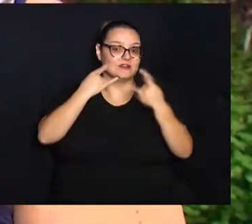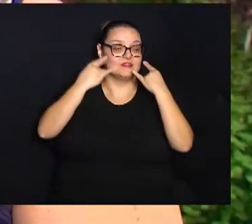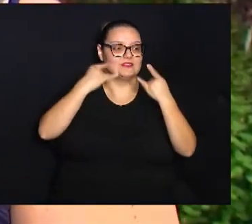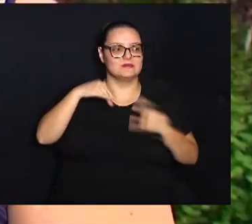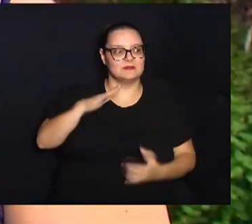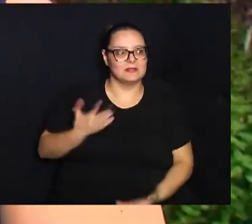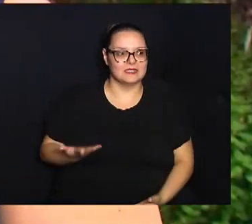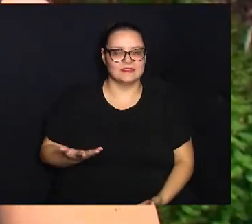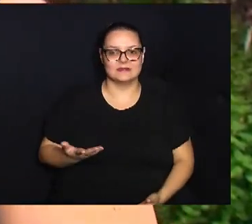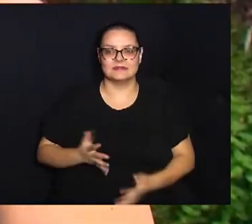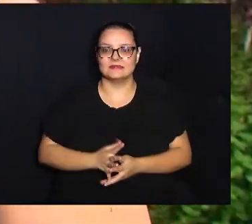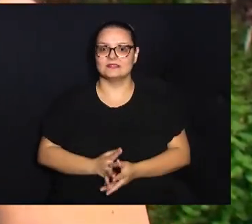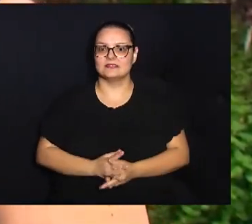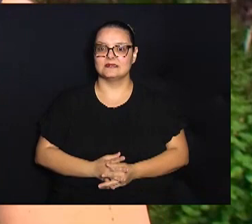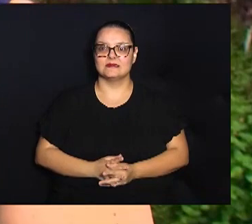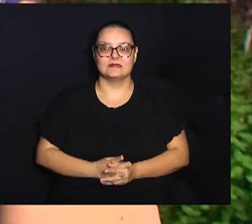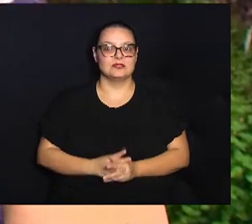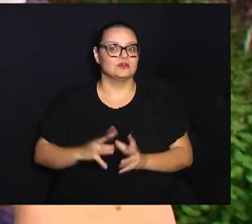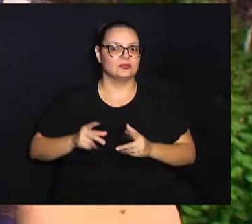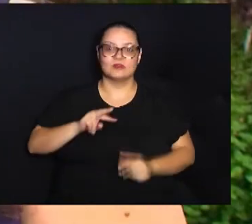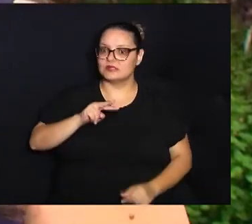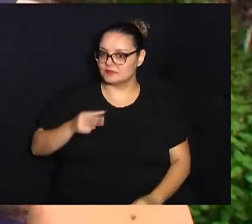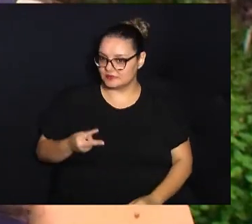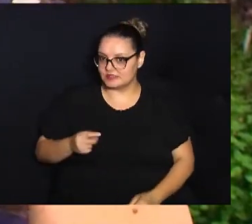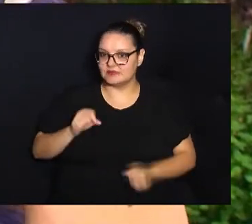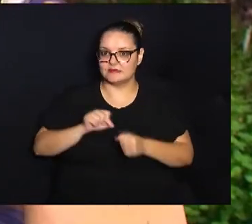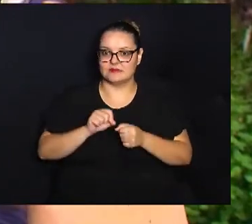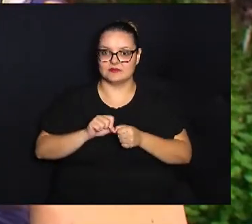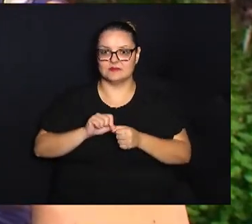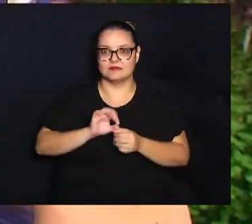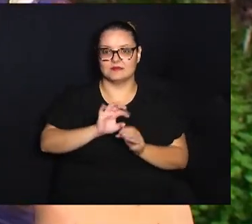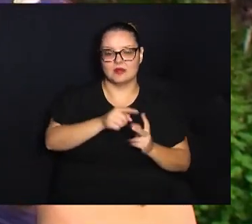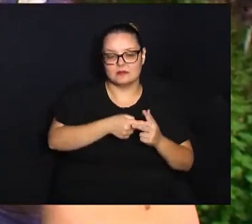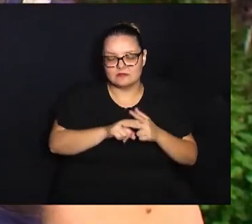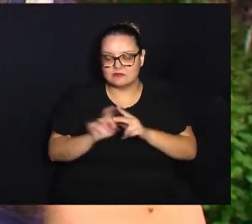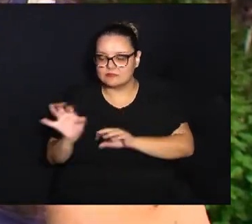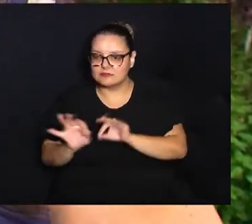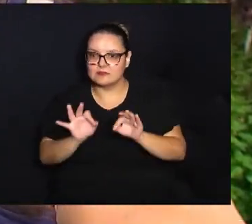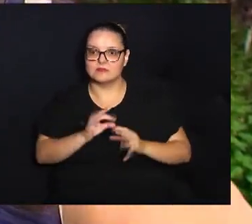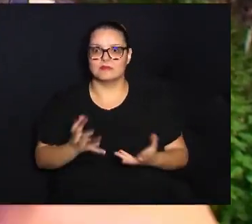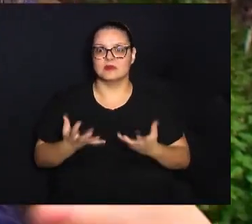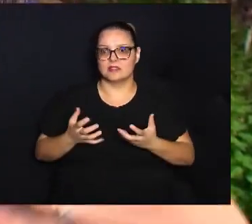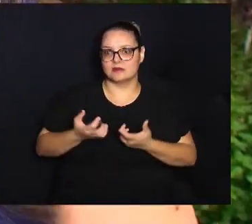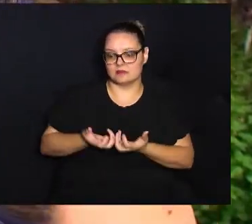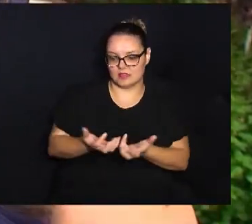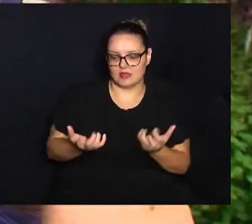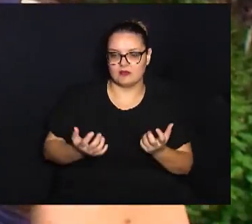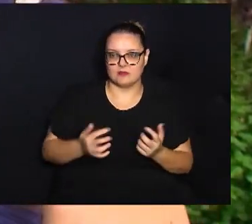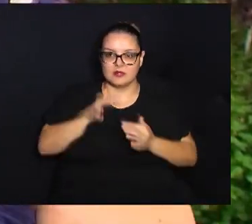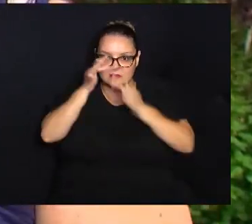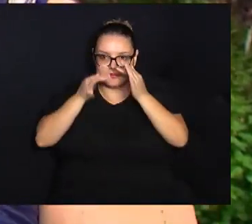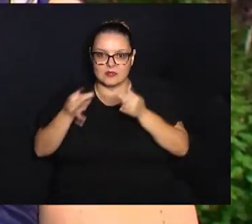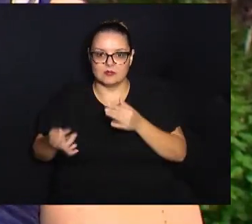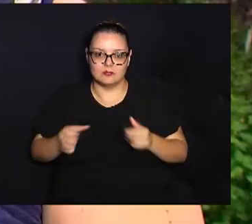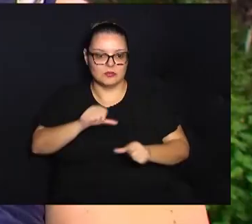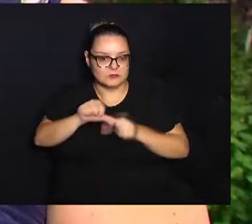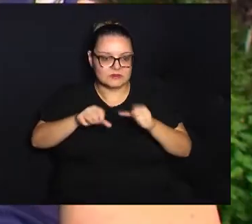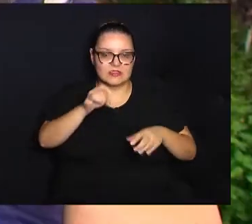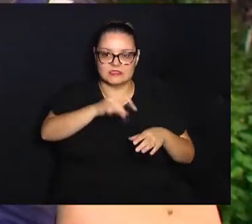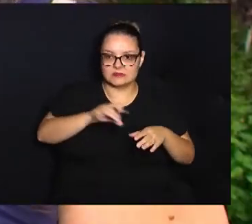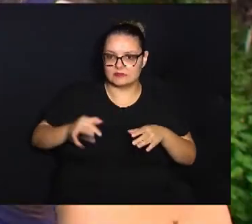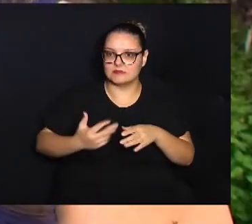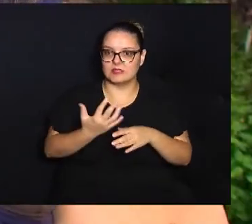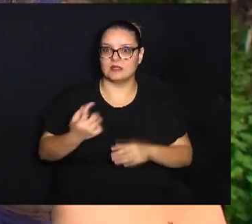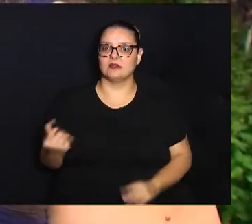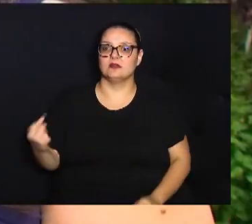mais? Todas as vezes que eu tenho que fazer uma reforma, que eu quero reformar meu jardim, renovar as plantas, eu